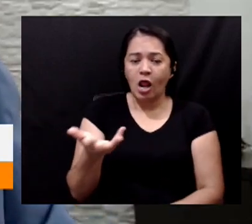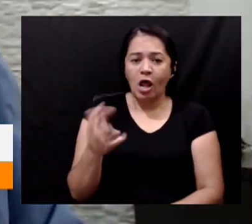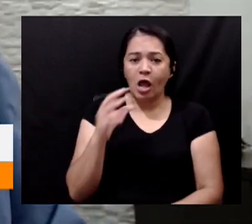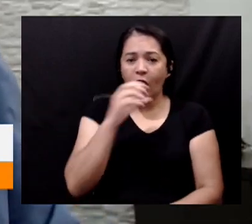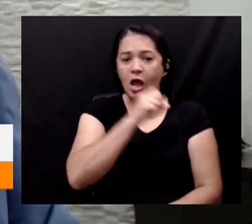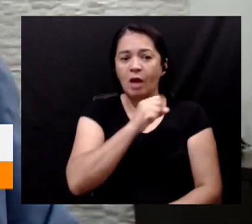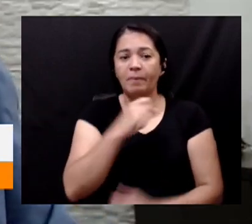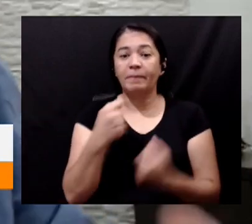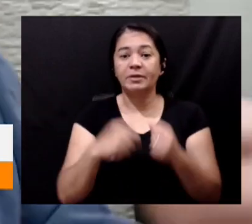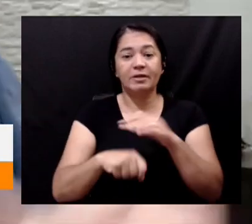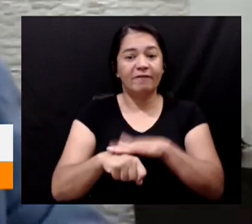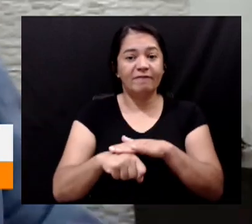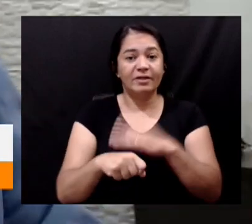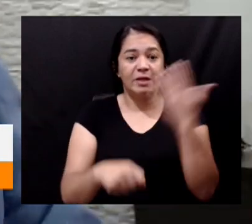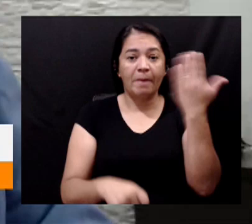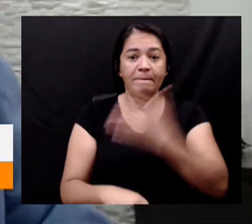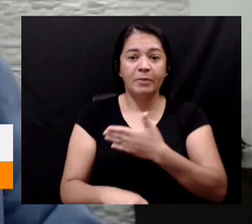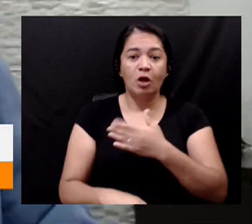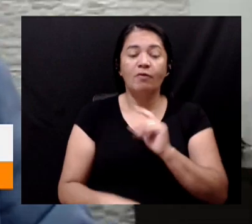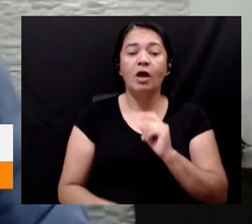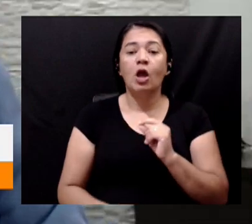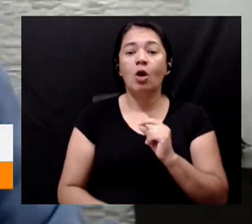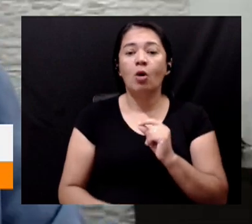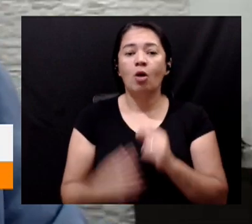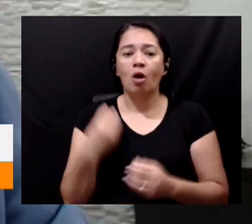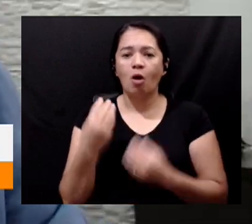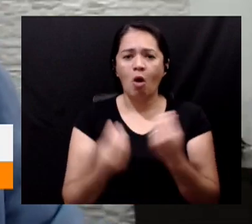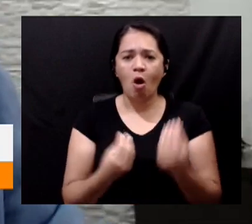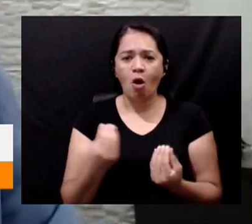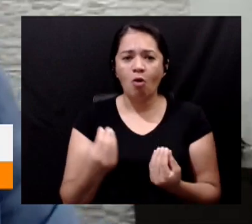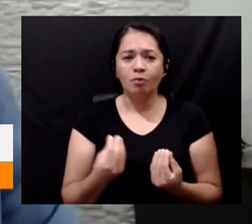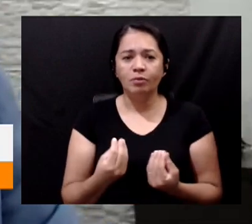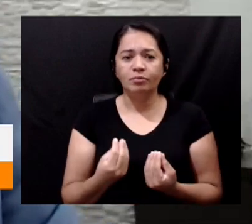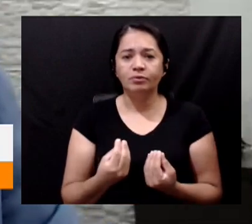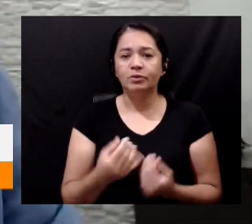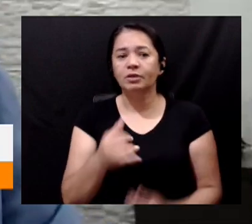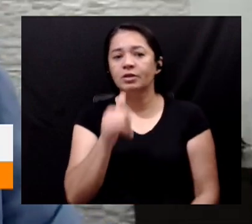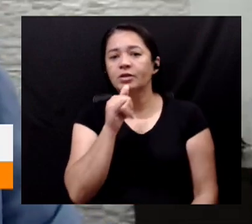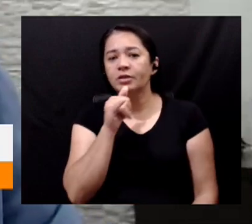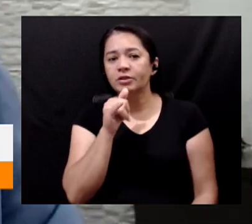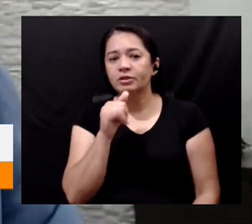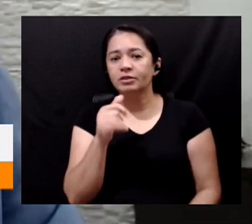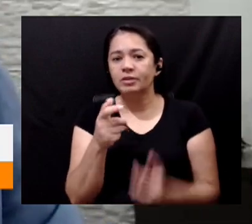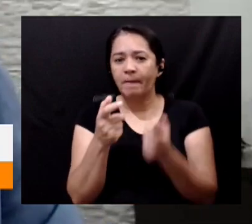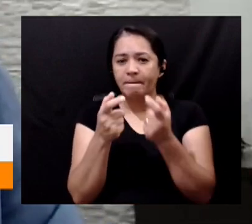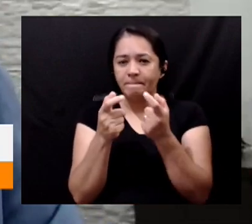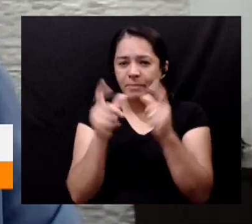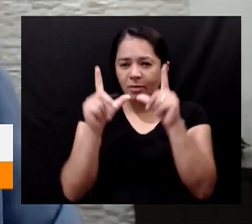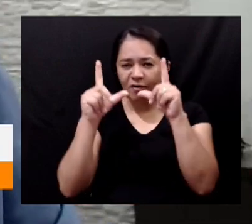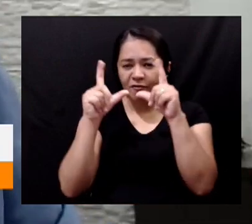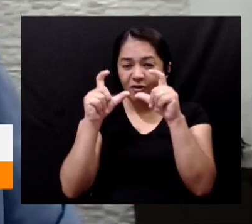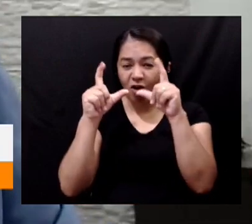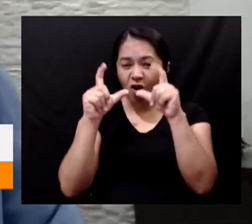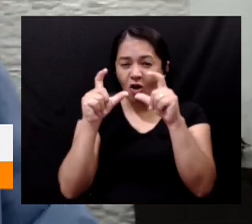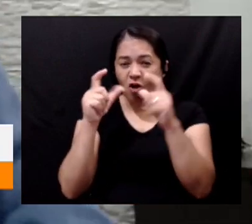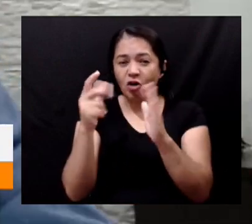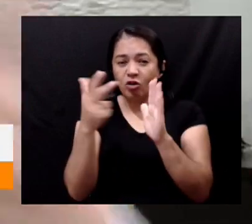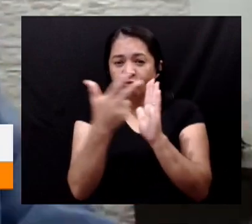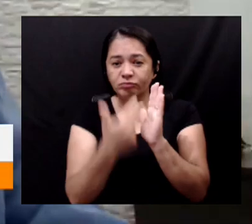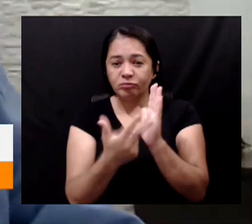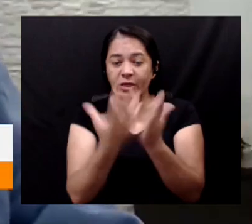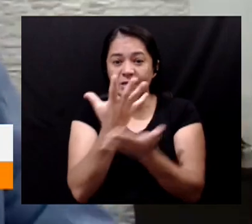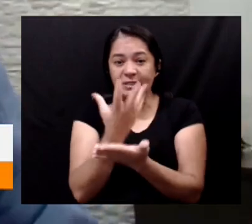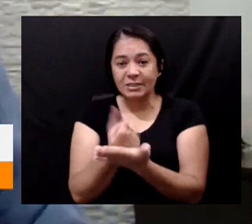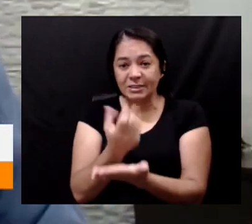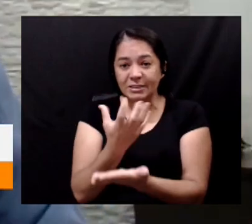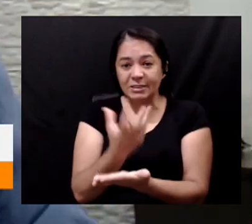quando eu digo produzir as provas e armazená-las, seria, por exemplo, tirar print, né, salvar imagens do ocorrido,